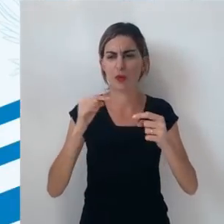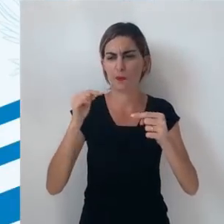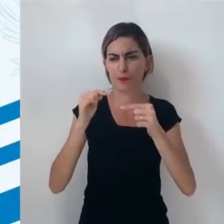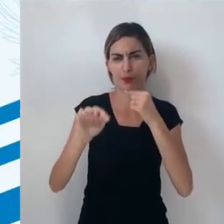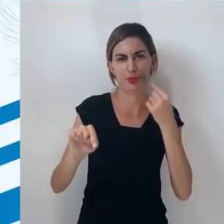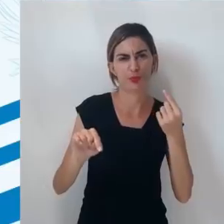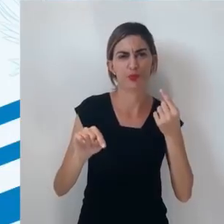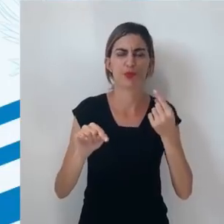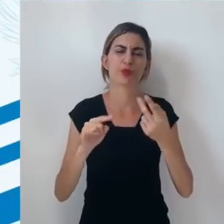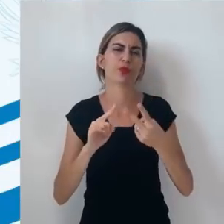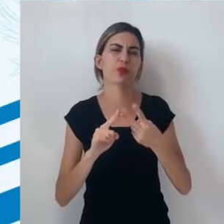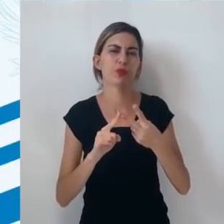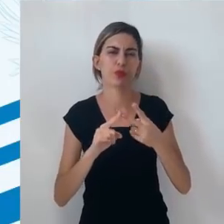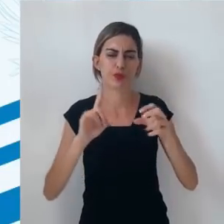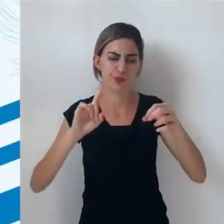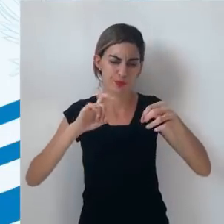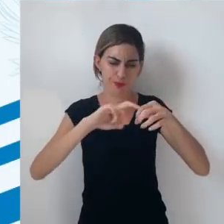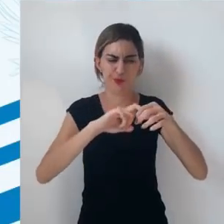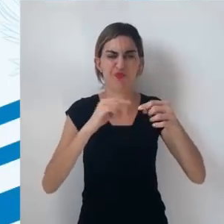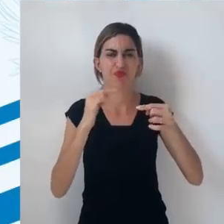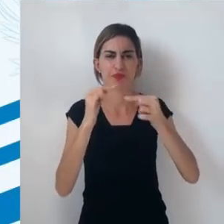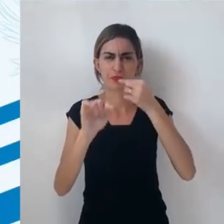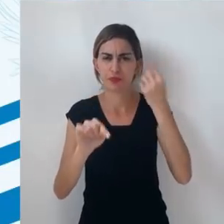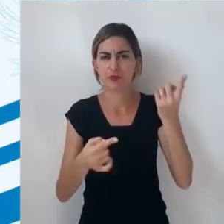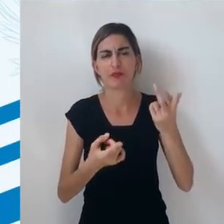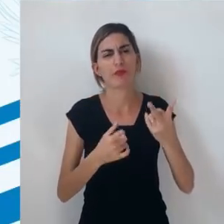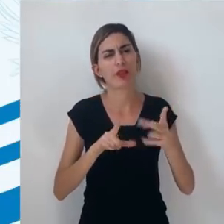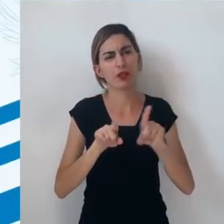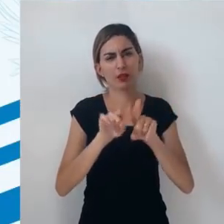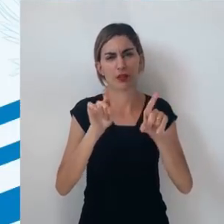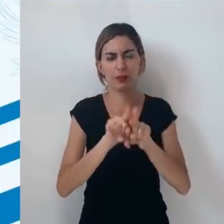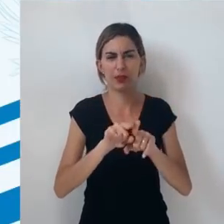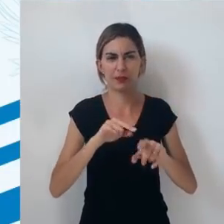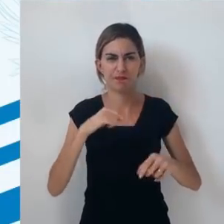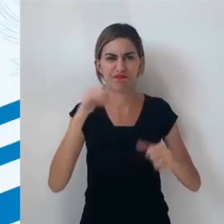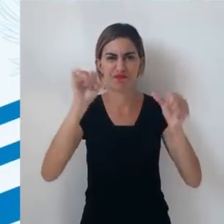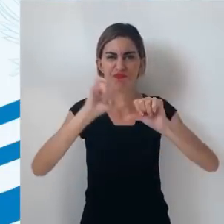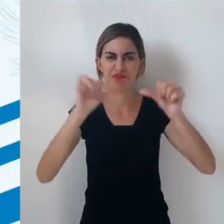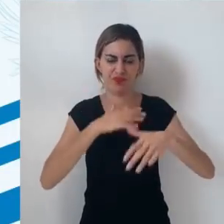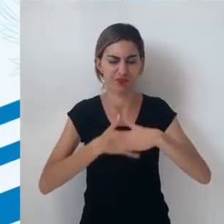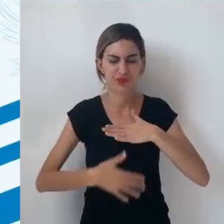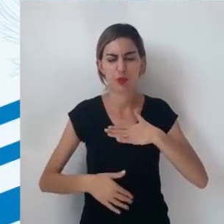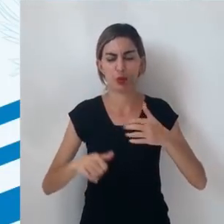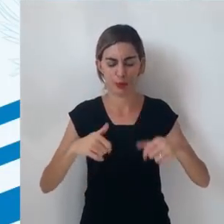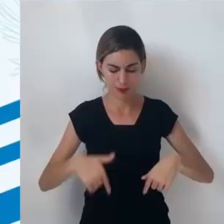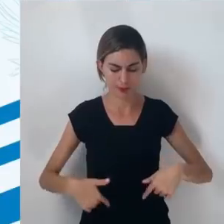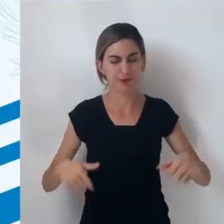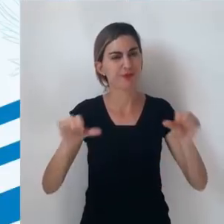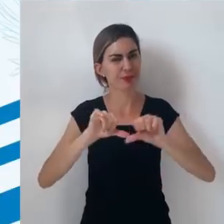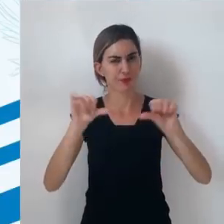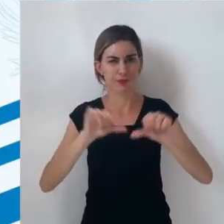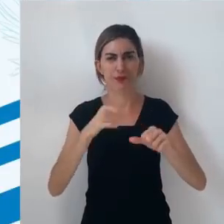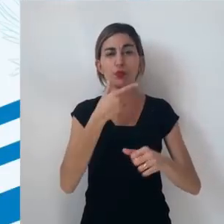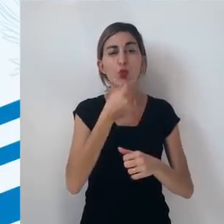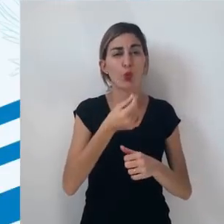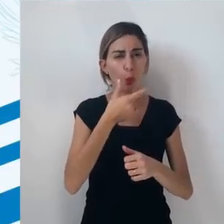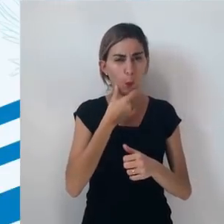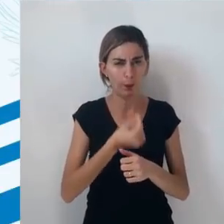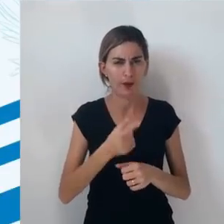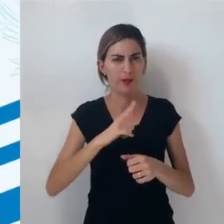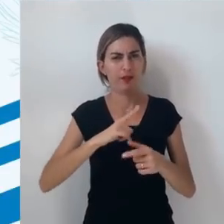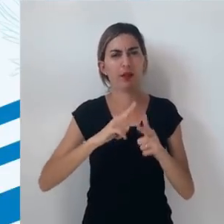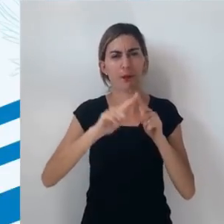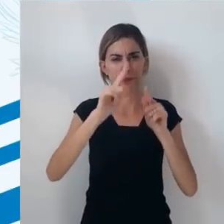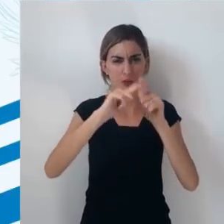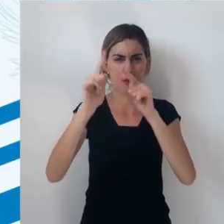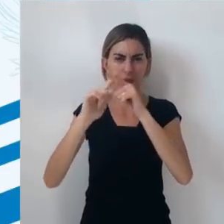incompatibilidade entre o muco cervical e o espermatozoide e insuficiência do corpo lúteo. No homem, a